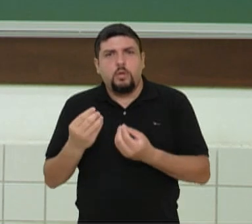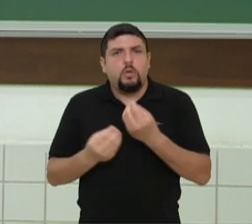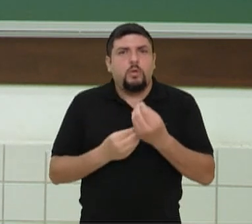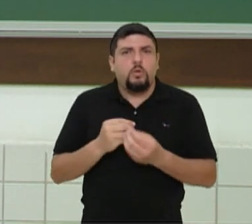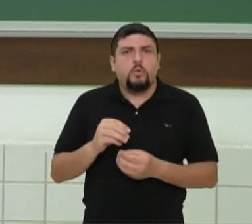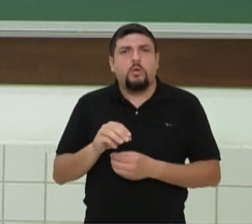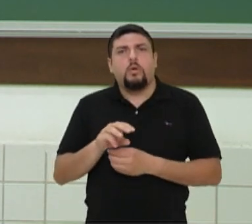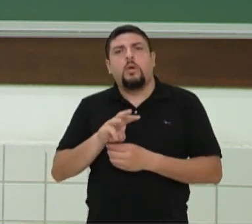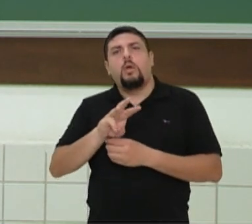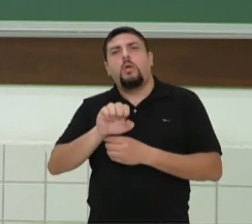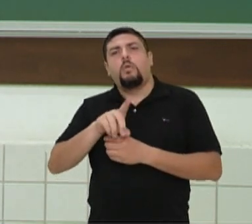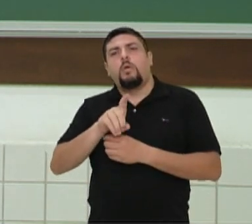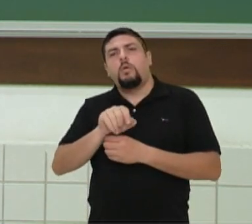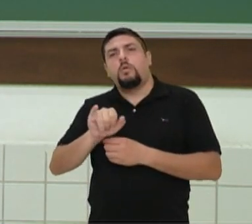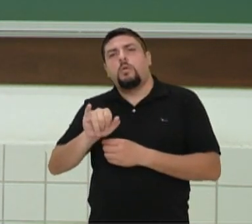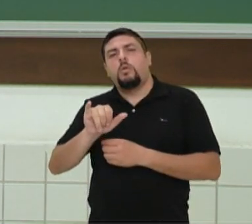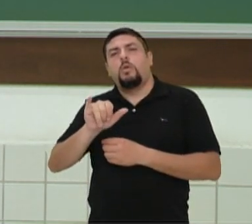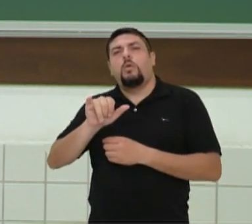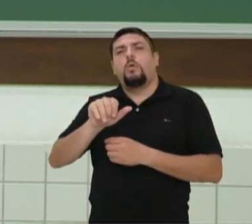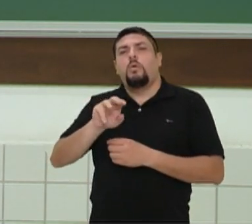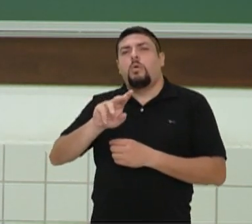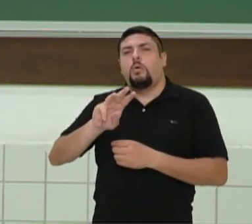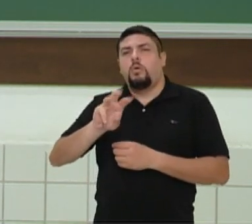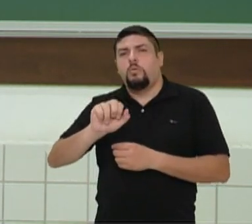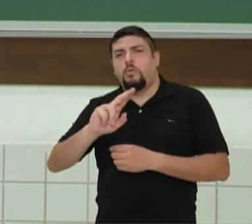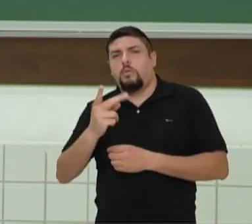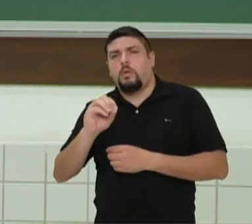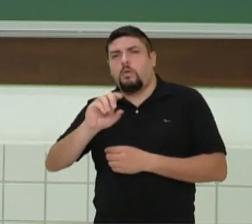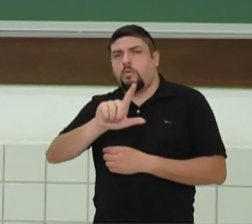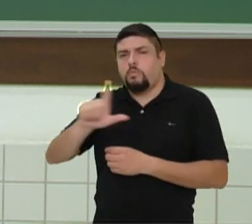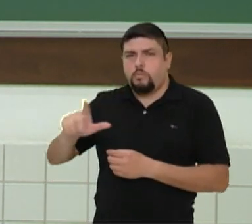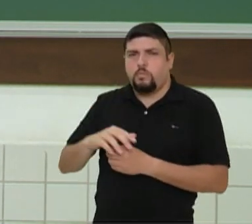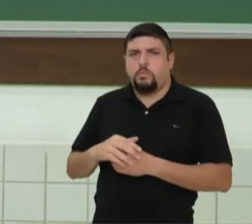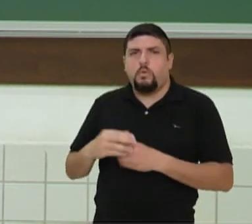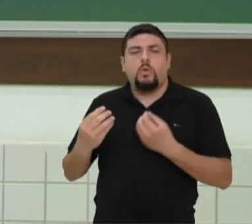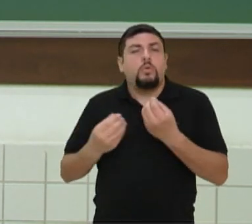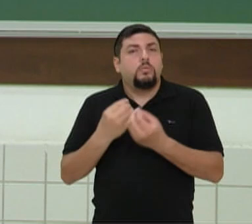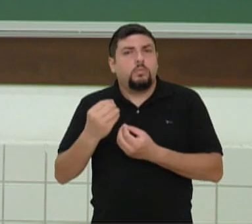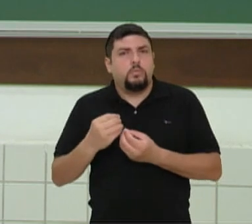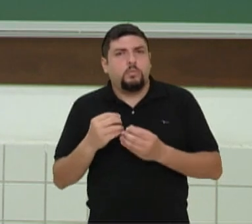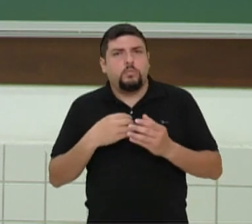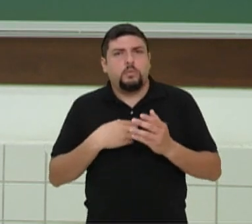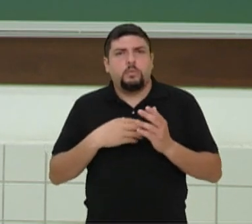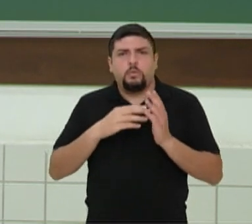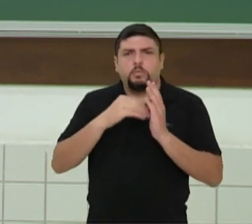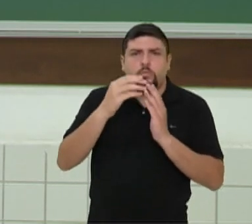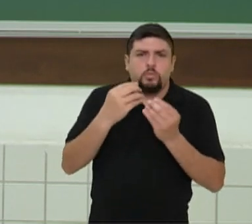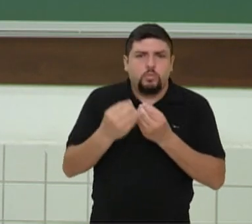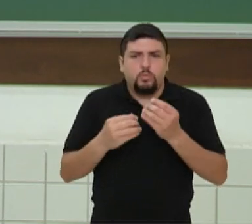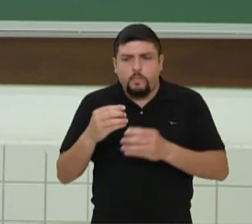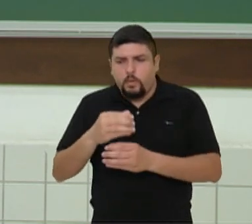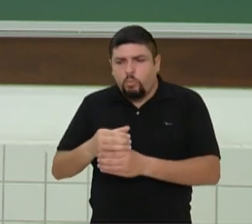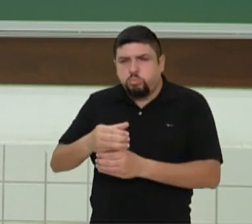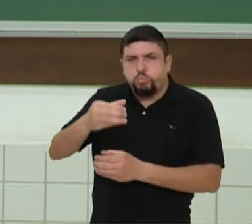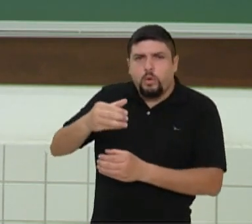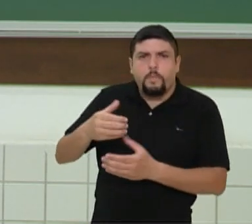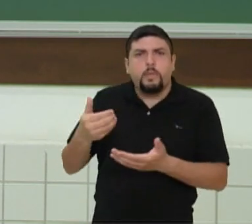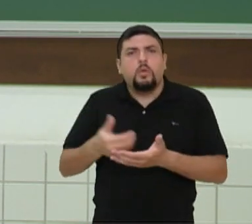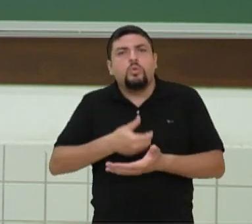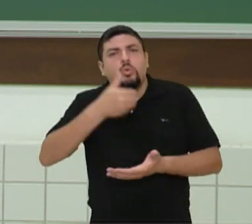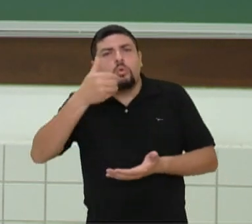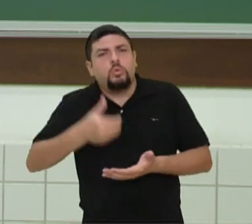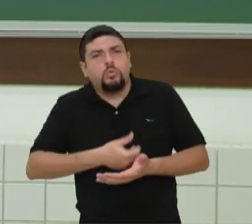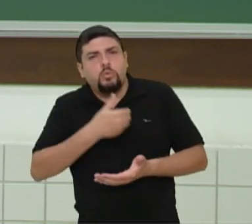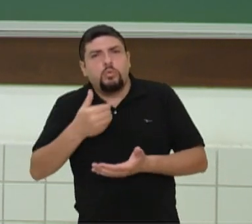Andy Warhol, que fez muitas pinturas, trabalhos representando latas, latas de sopa, né? Tem quadros famosos